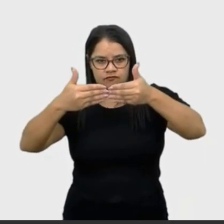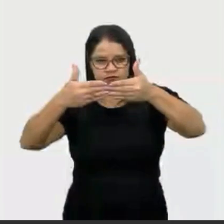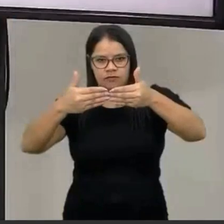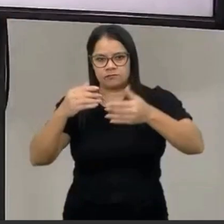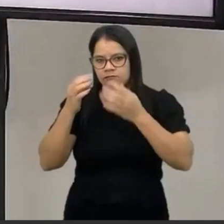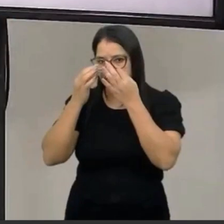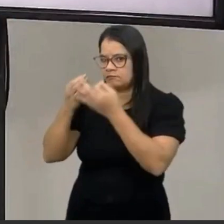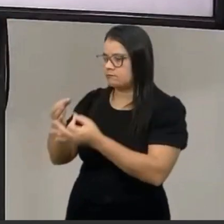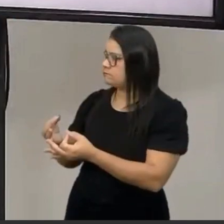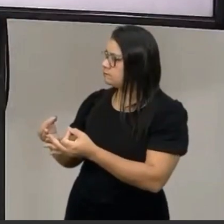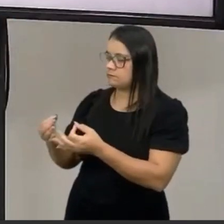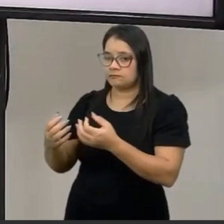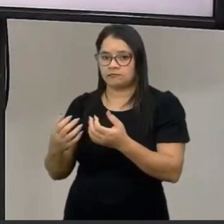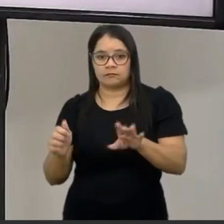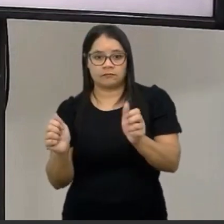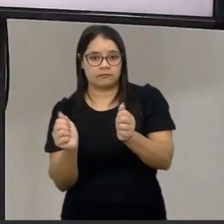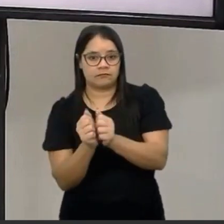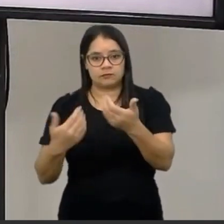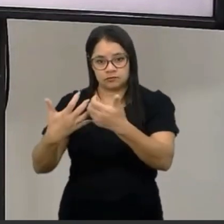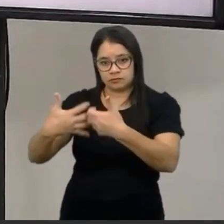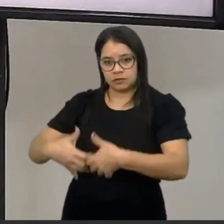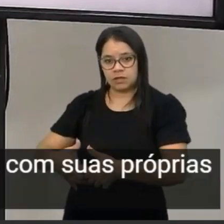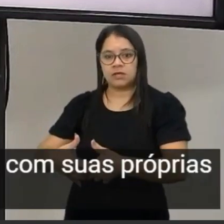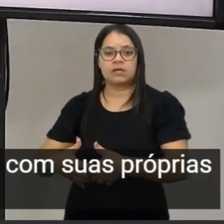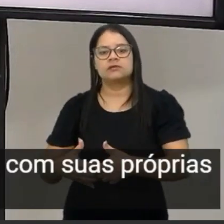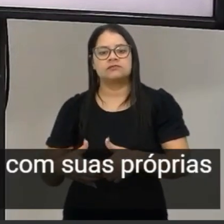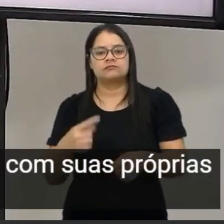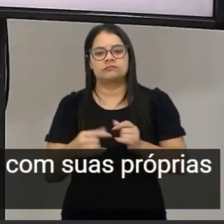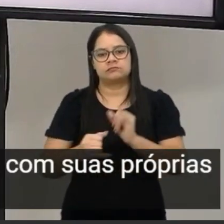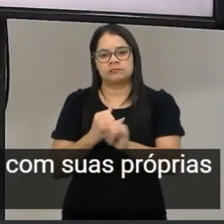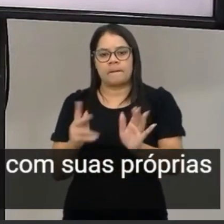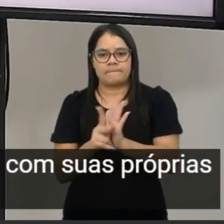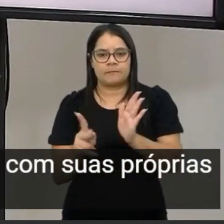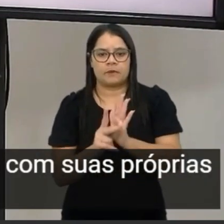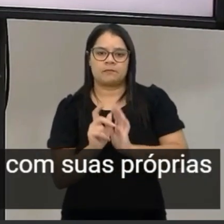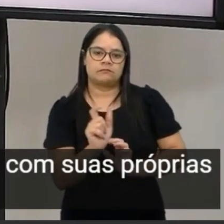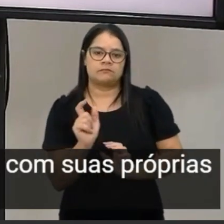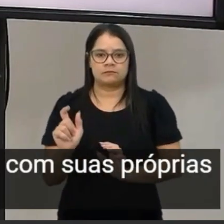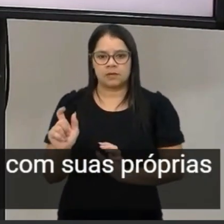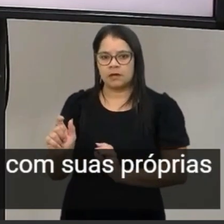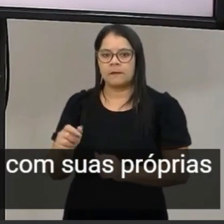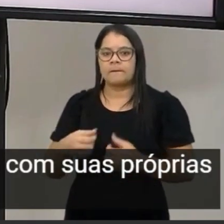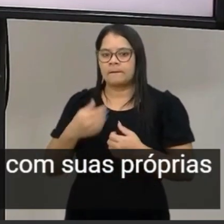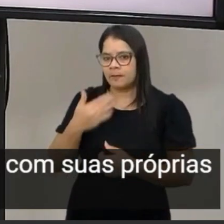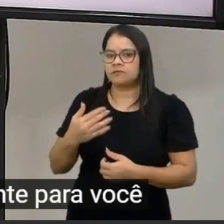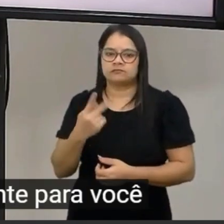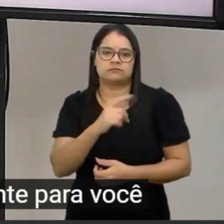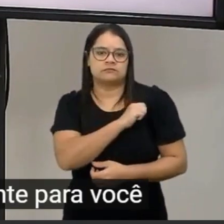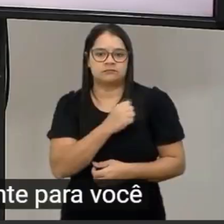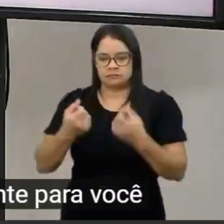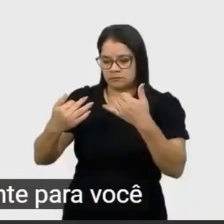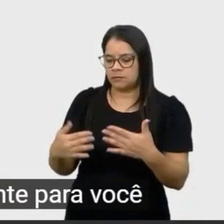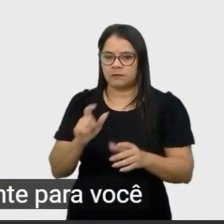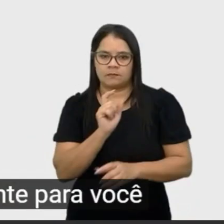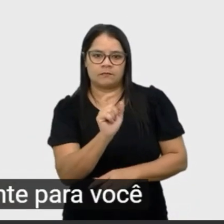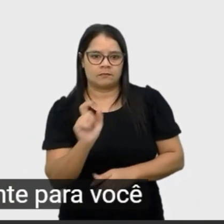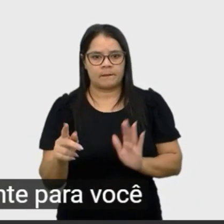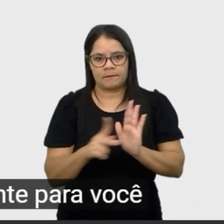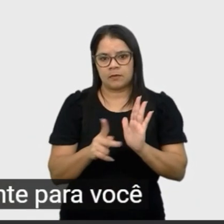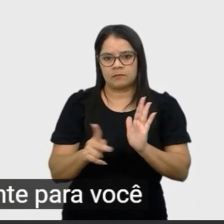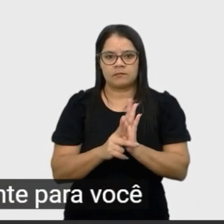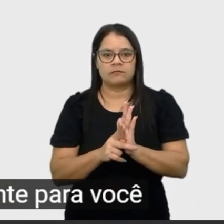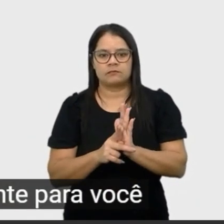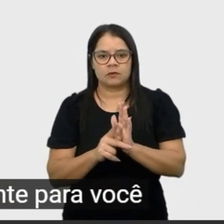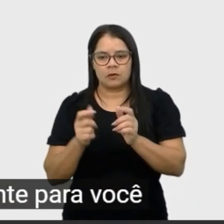junto das engrenagens, ok? Então, aqui o material traz com suas palavras, então peço para que os estudantes expliquem com suas próprias palavras o que acontece quando você puxa